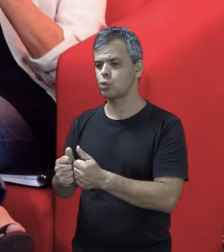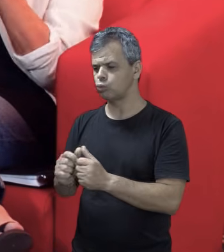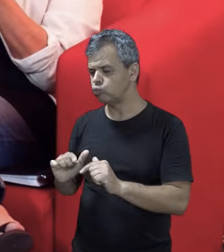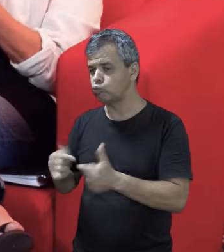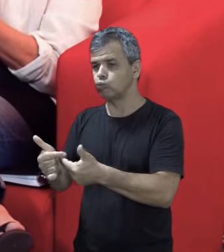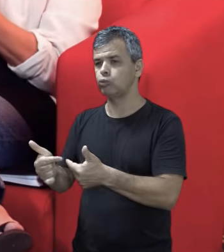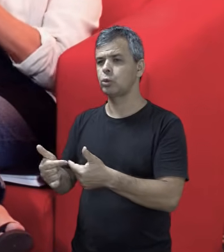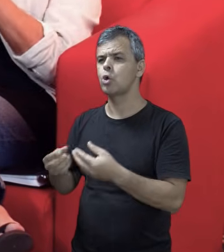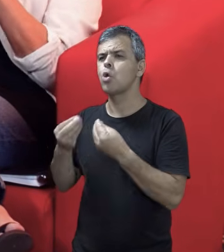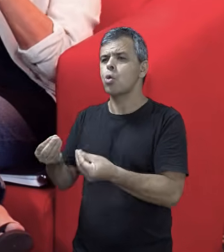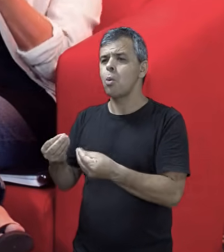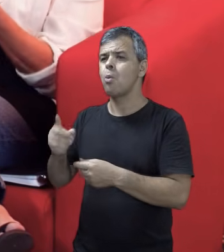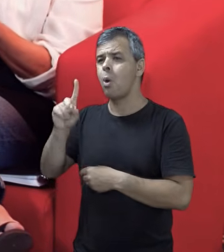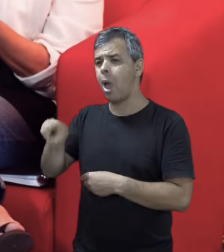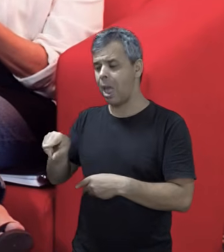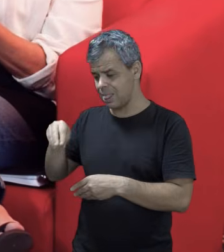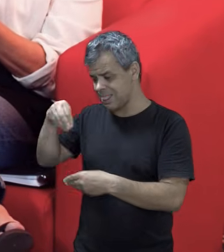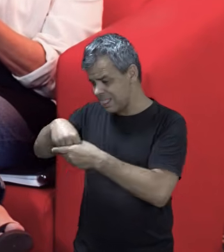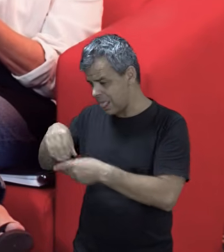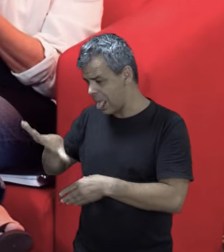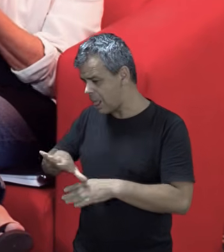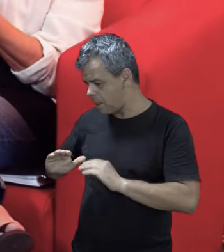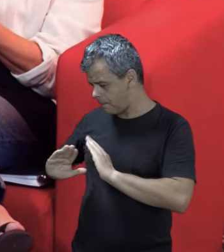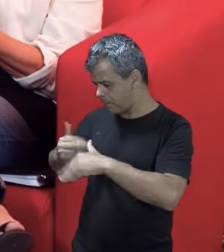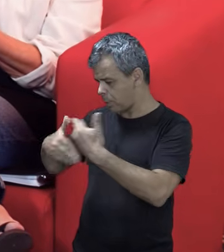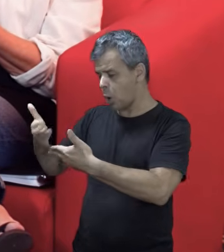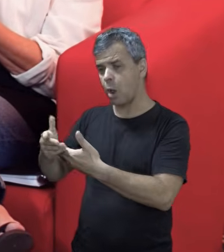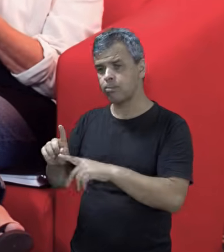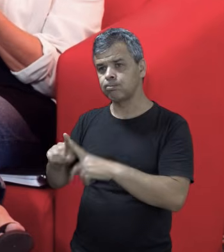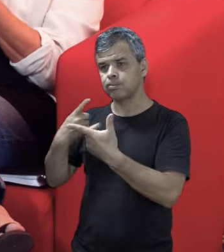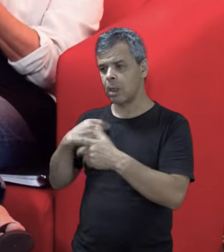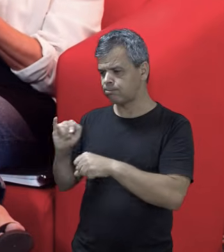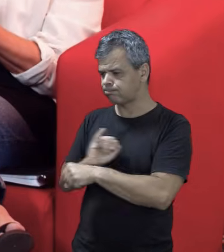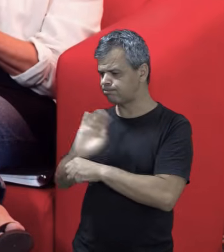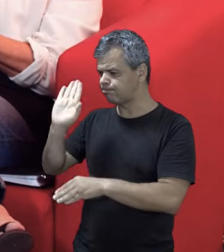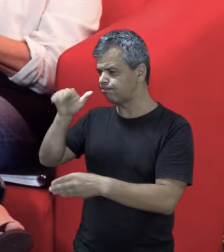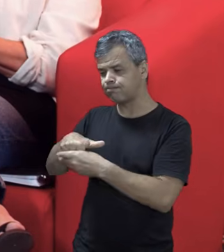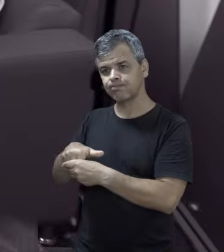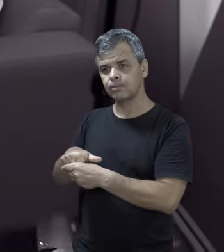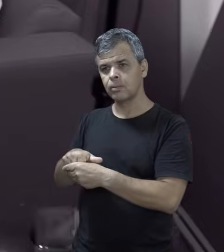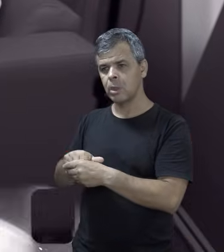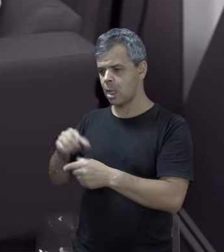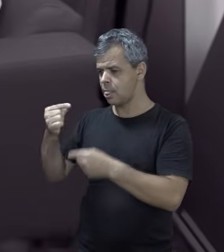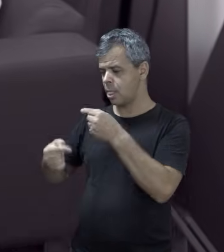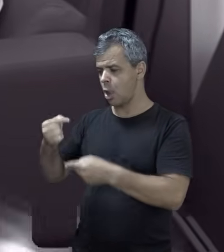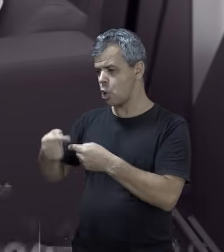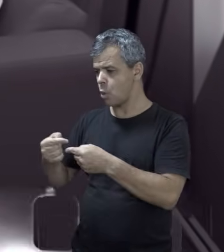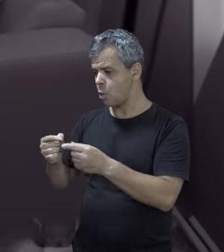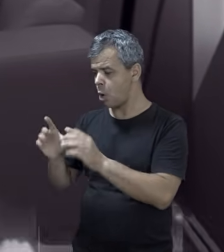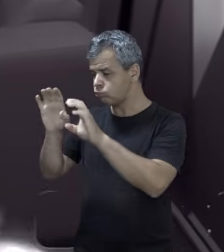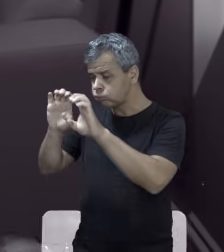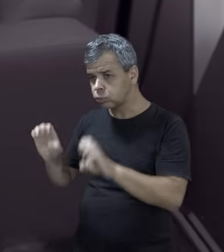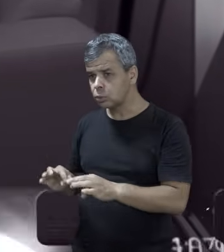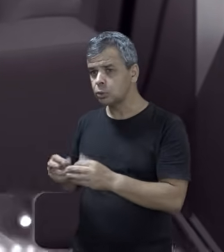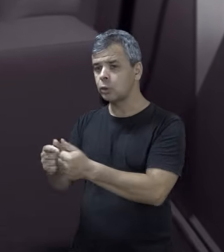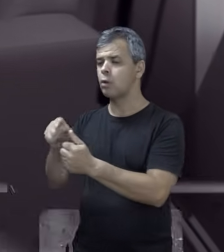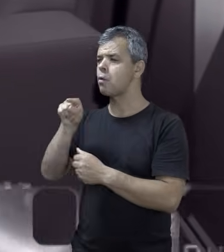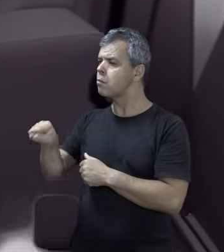juventude. Como é que dentro desse processo, dentro da tática eleitoral, do debate da conjuntura,